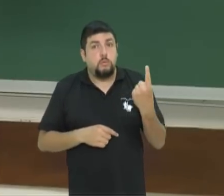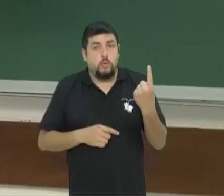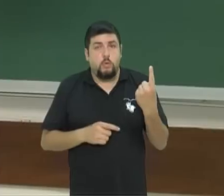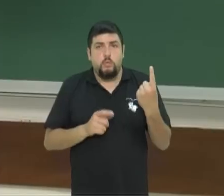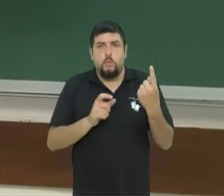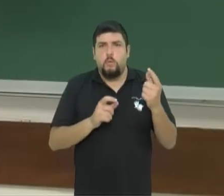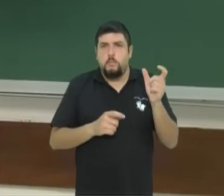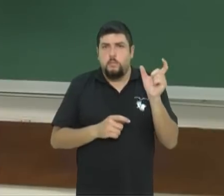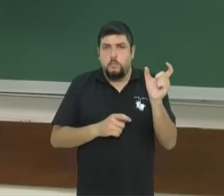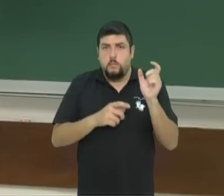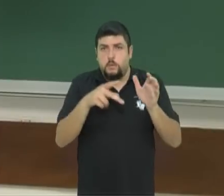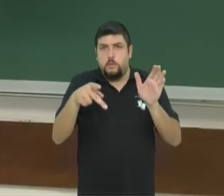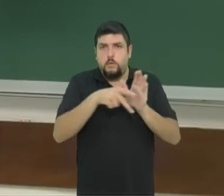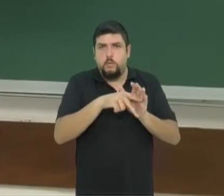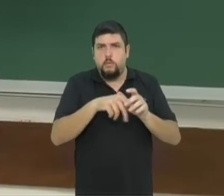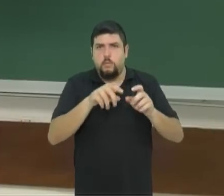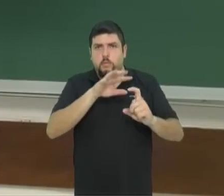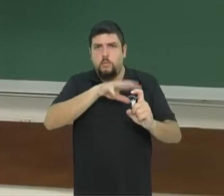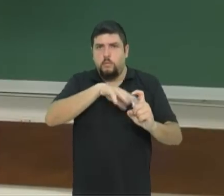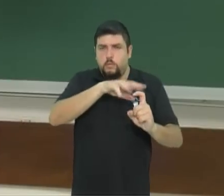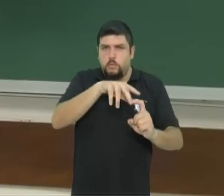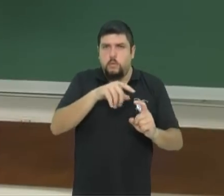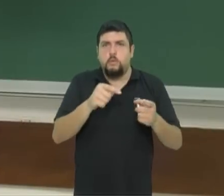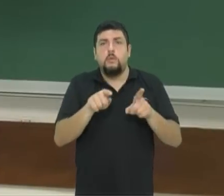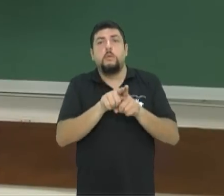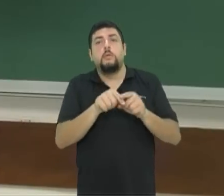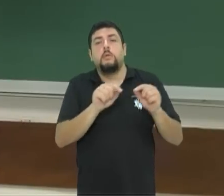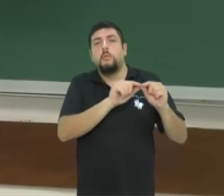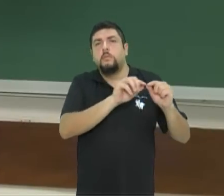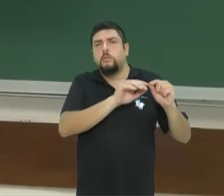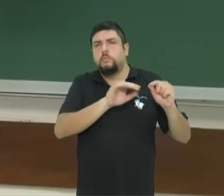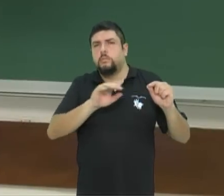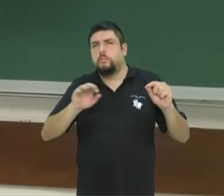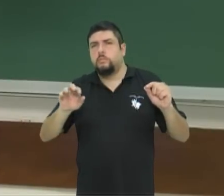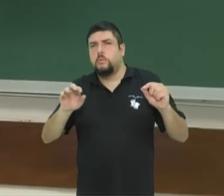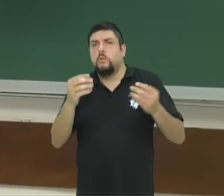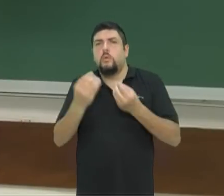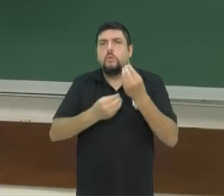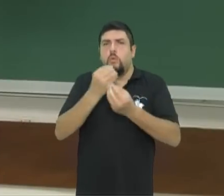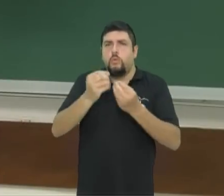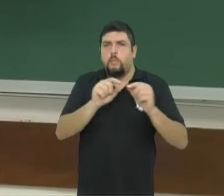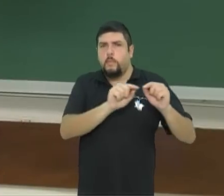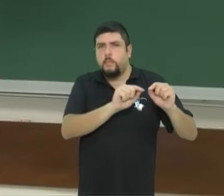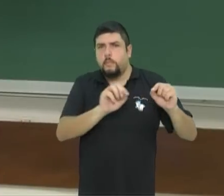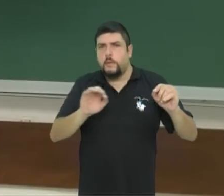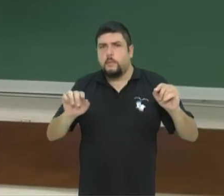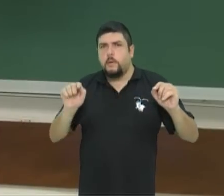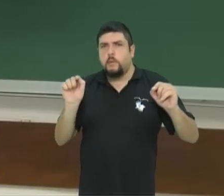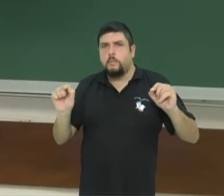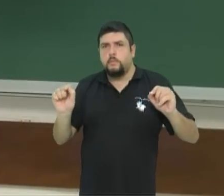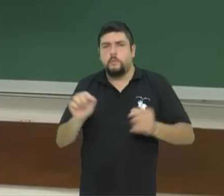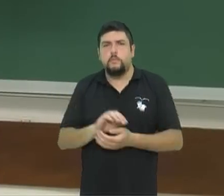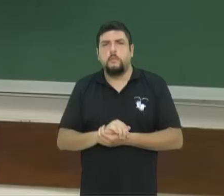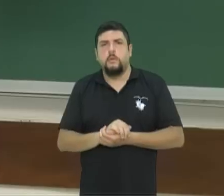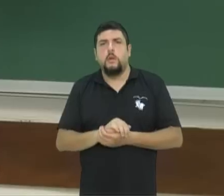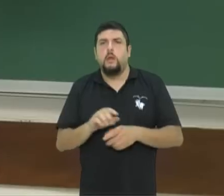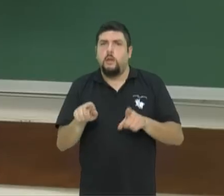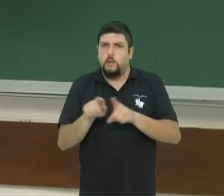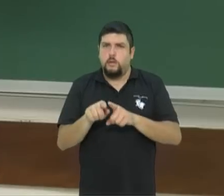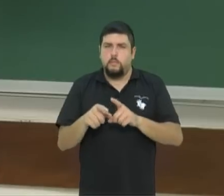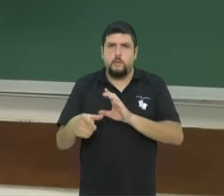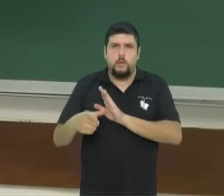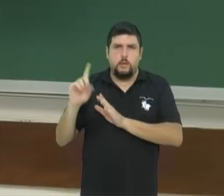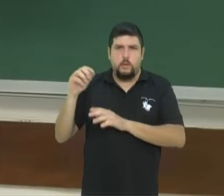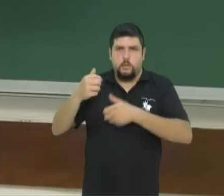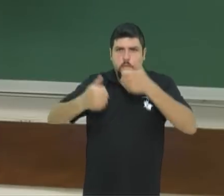também analisamos um pouquinho da pontuação. Conforme anunciamos no início da aula, né, um dos objetivos é a gente trabalhar um pouquinho com vocês a pontuação